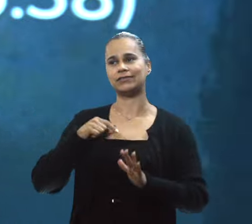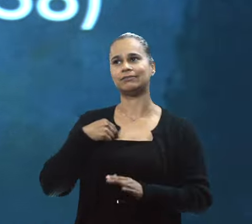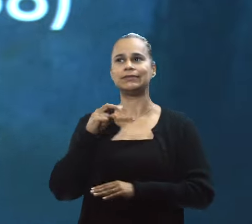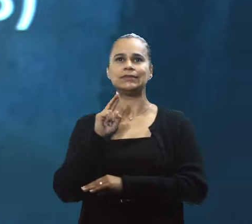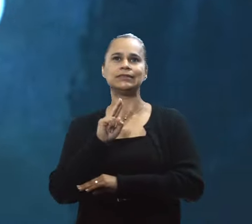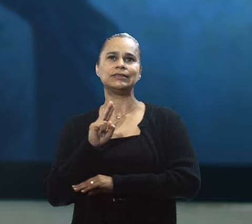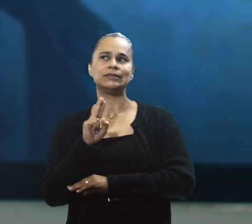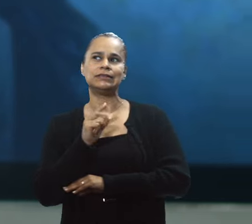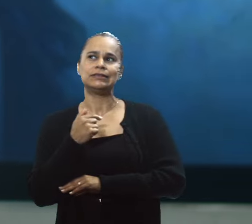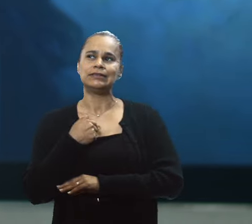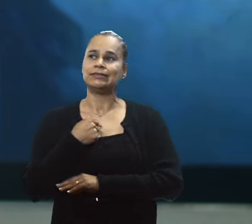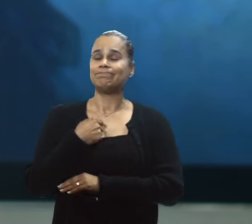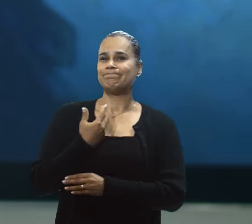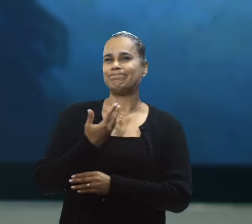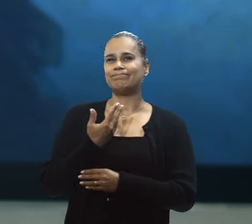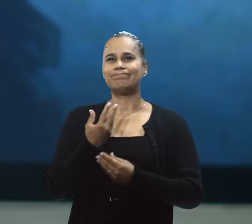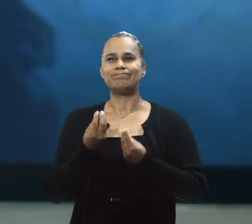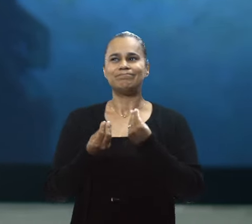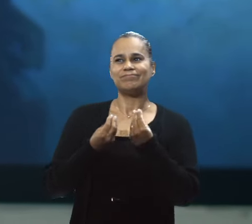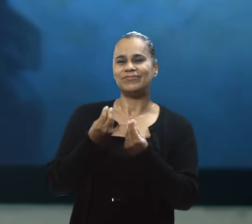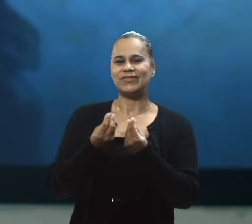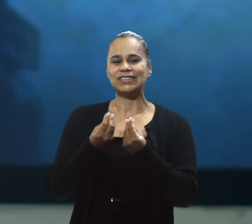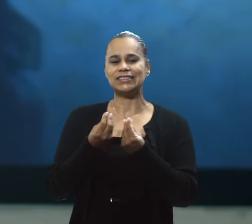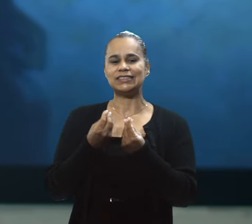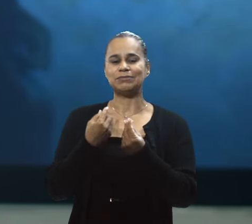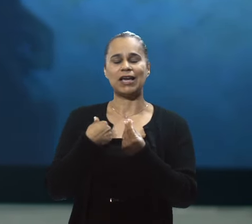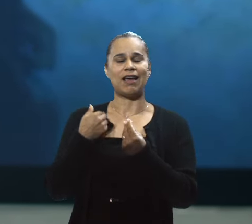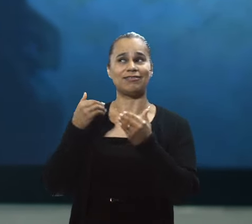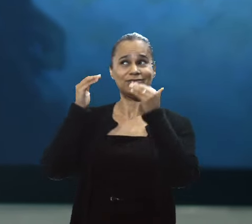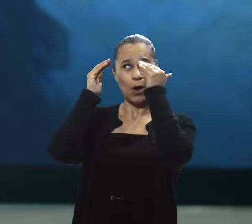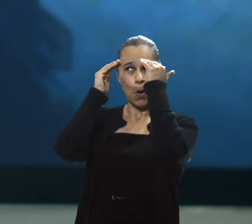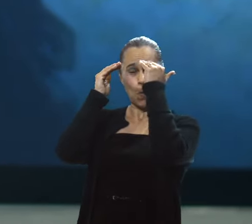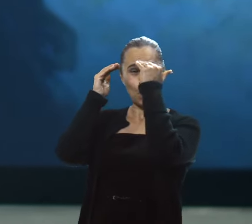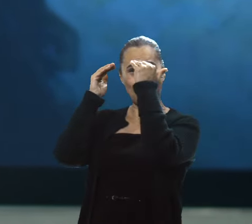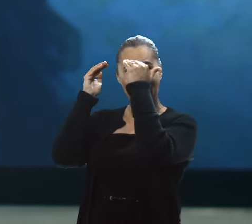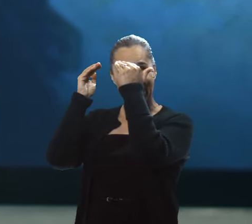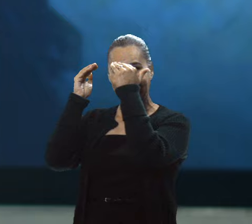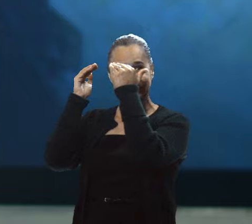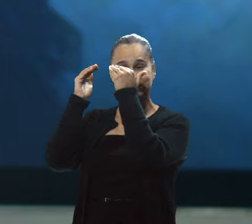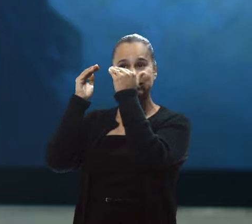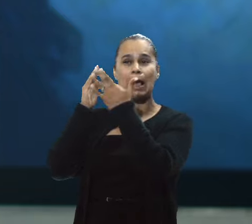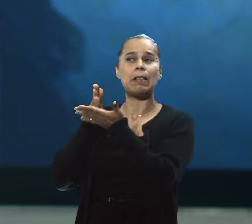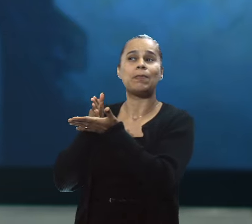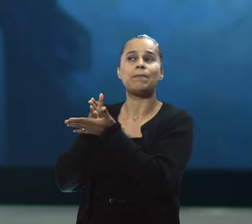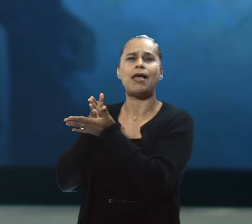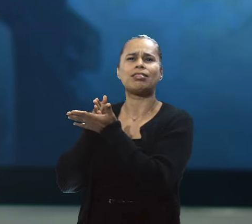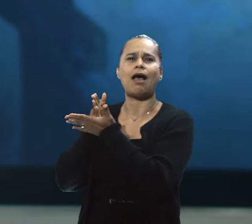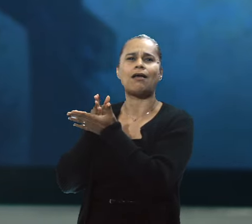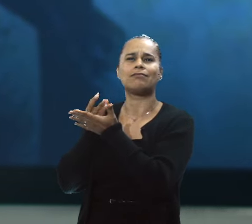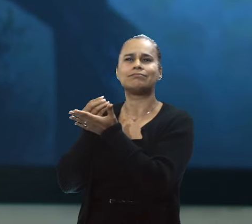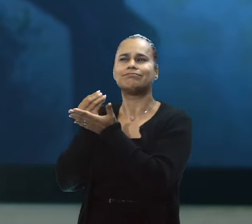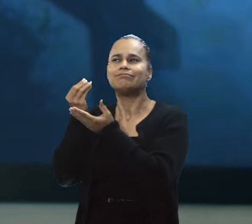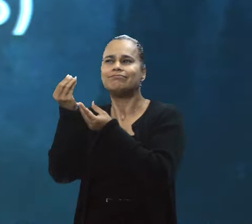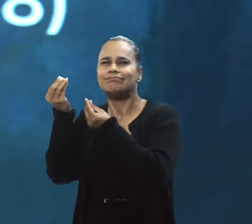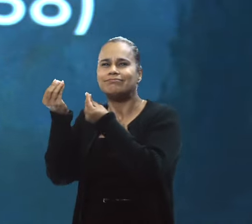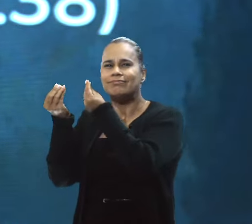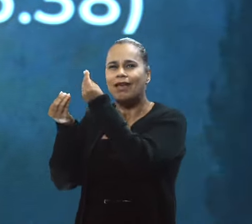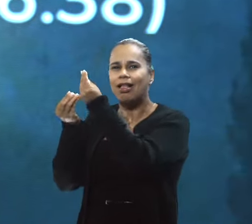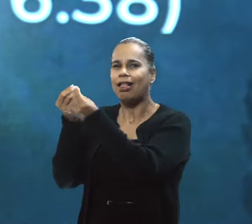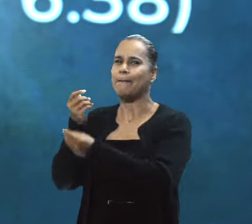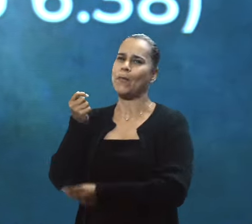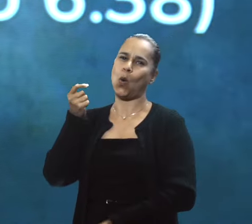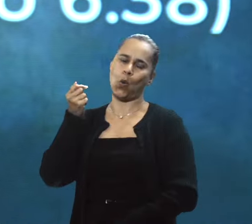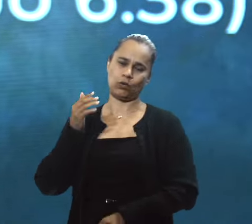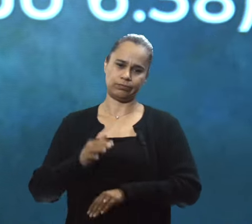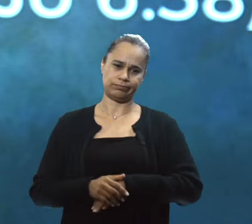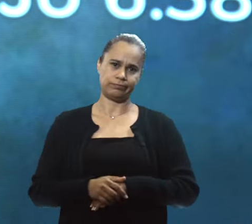são ciladas, para não obedecermos totalmente ao Senhor. Eu quero olhar para algumas